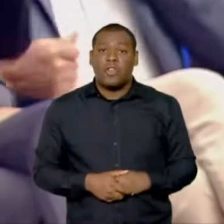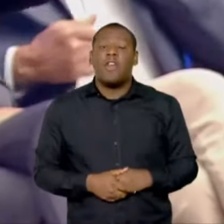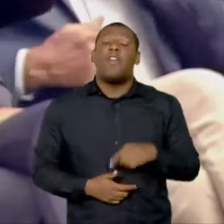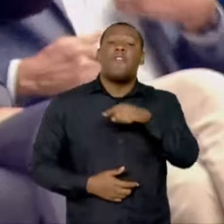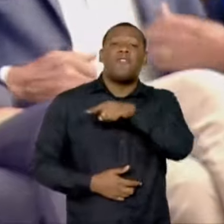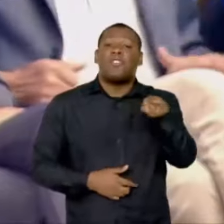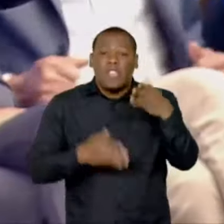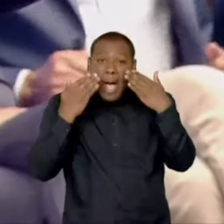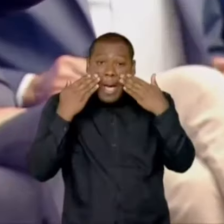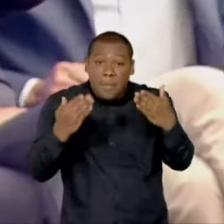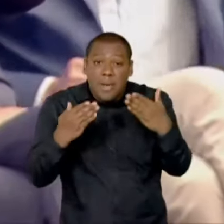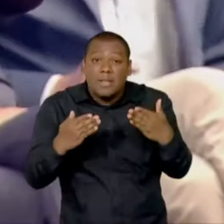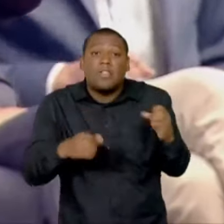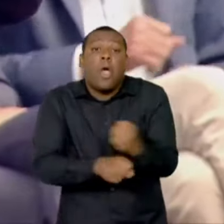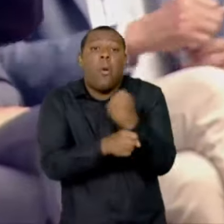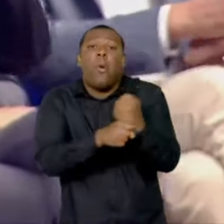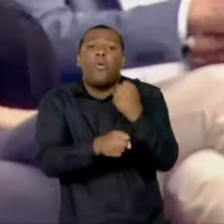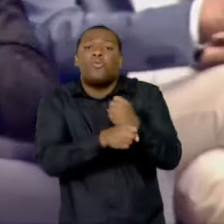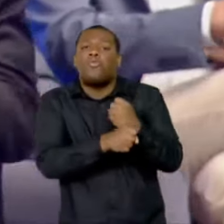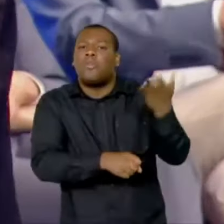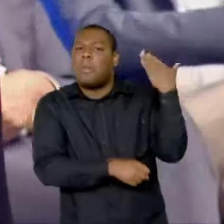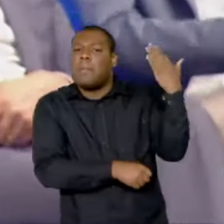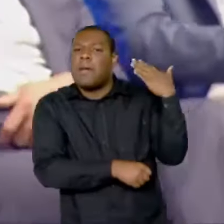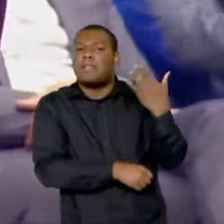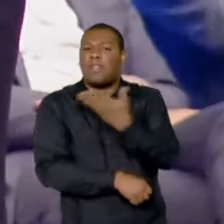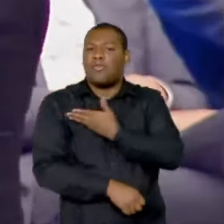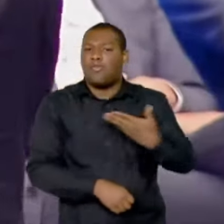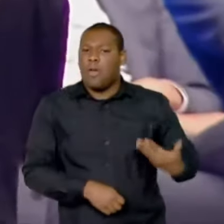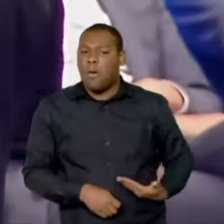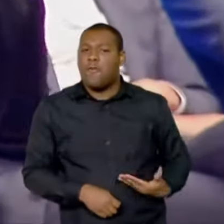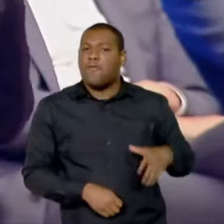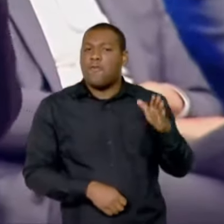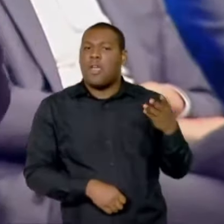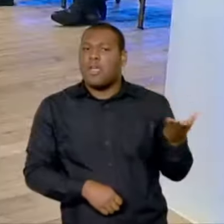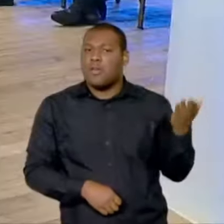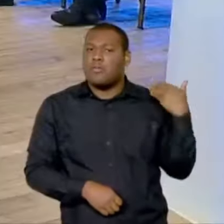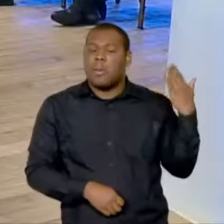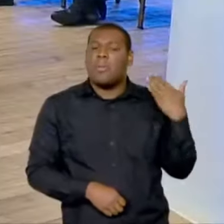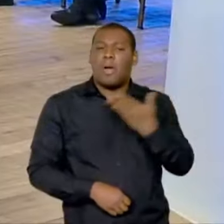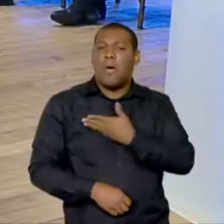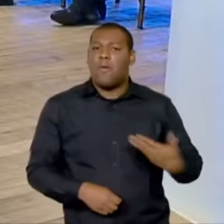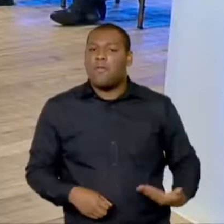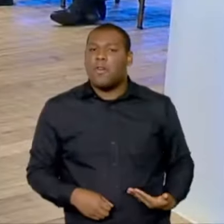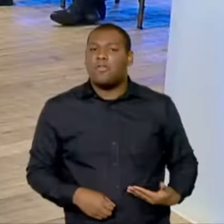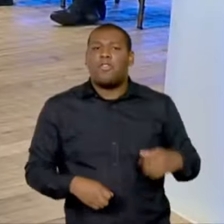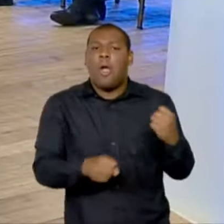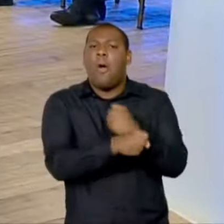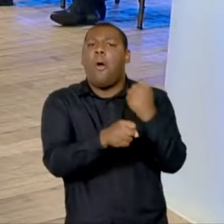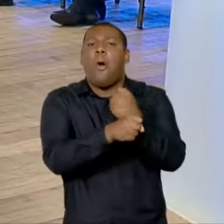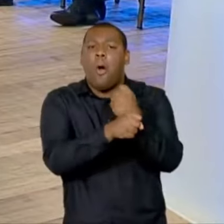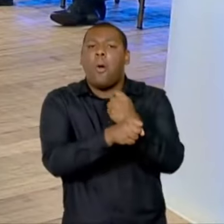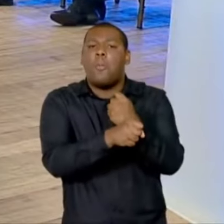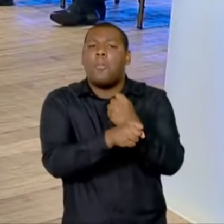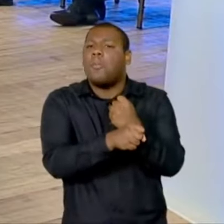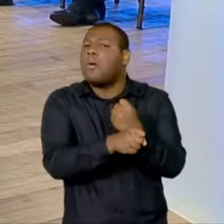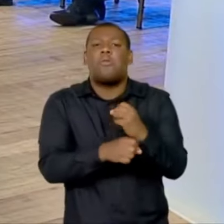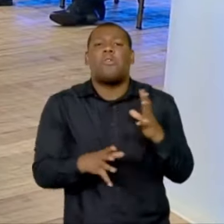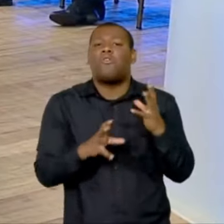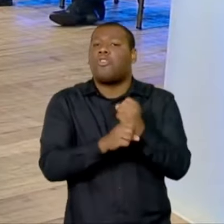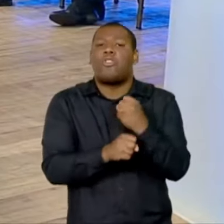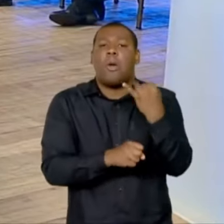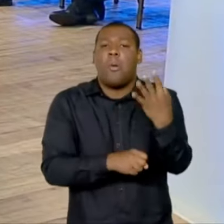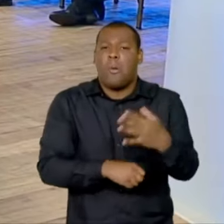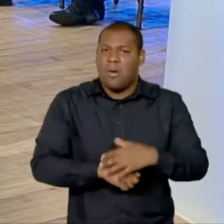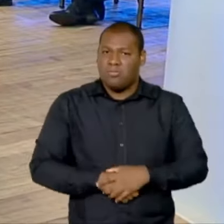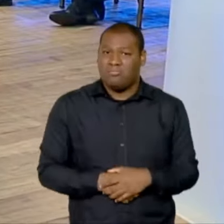passado. Uma obra. Não precisa duas, uma só. Não tem efetivamente